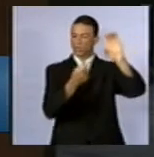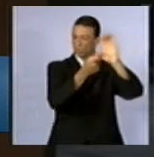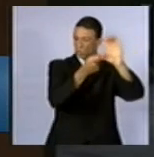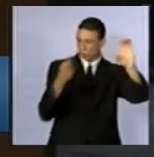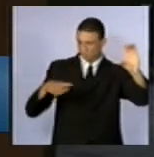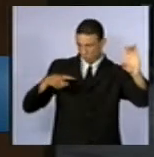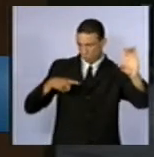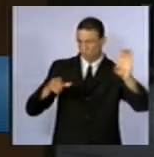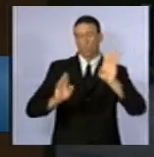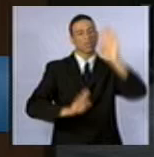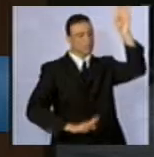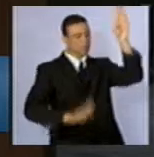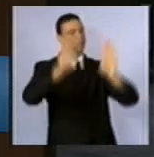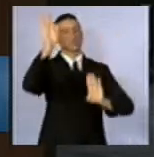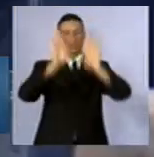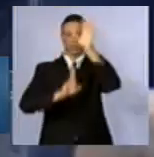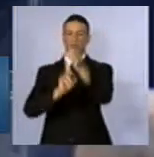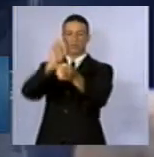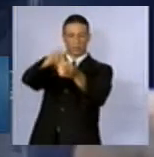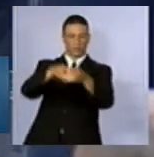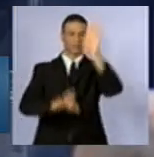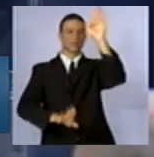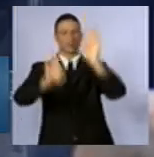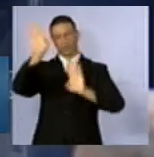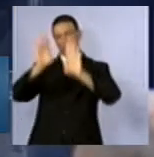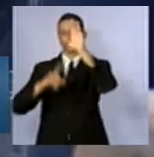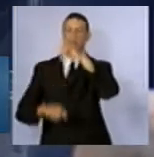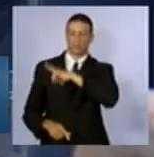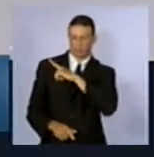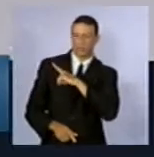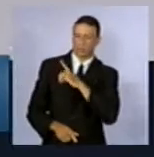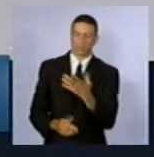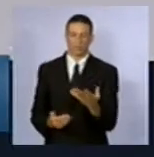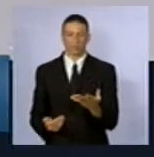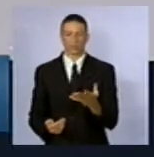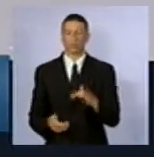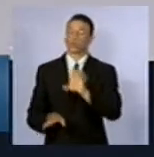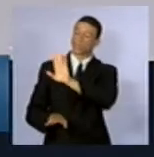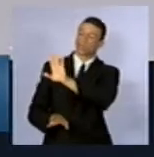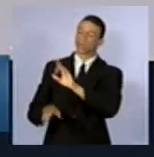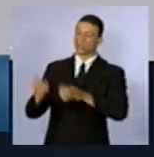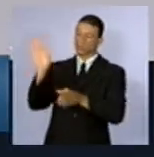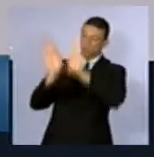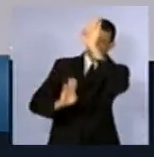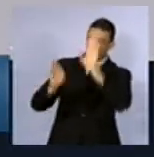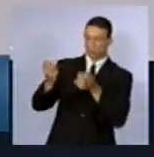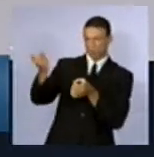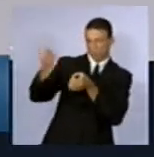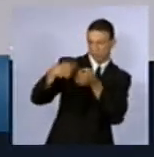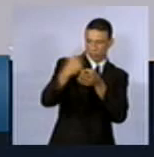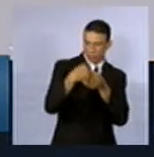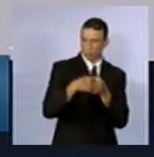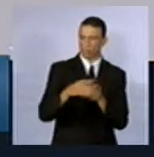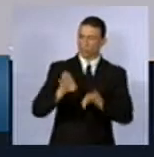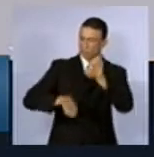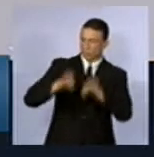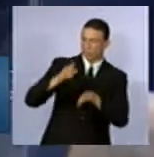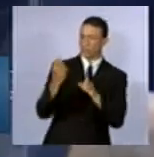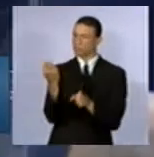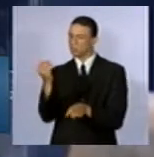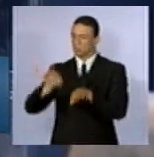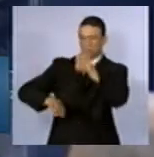assegurado no leilão leão no leilão então Eh qu panto essa essa relação ela sempre ficaria estabelecida independentemente do